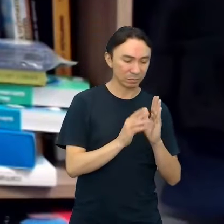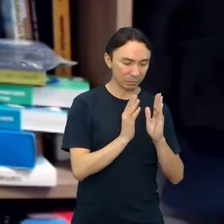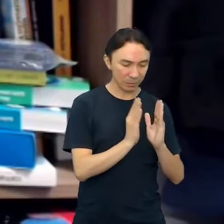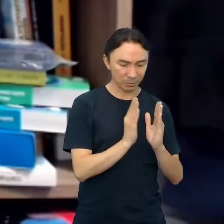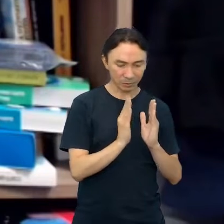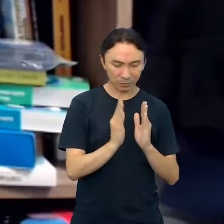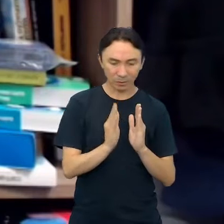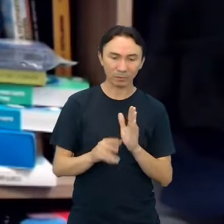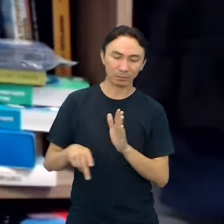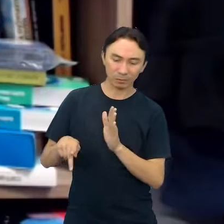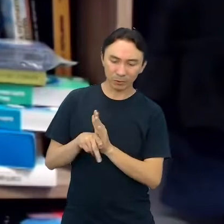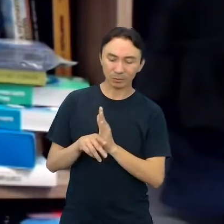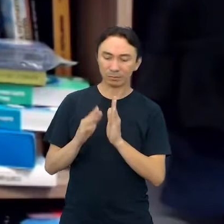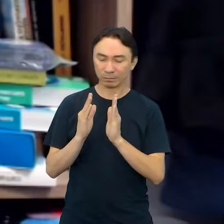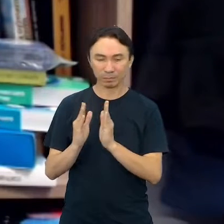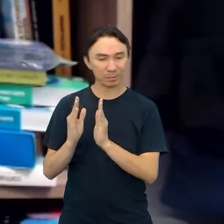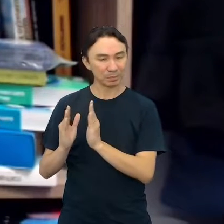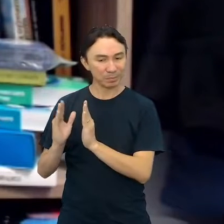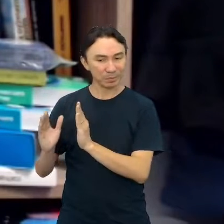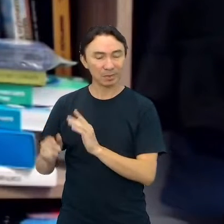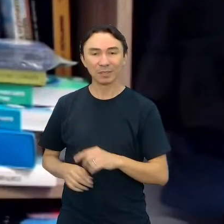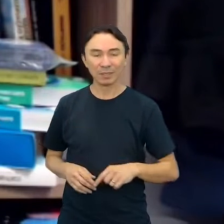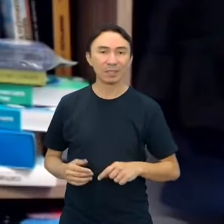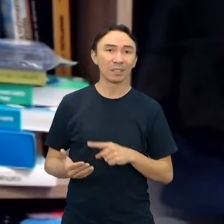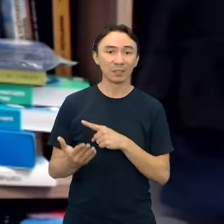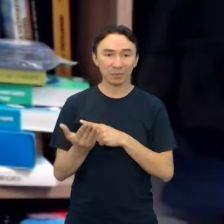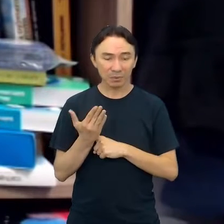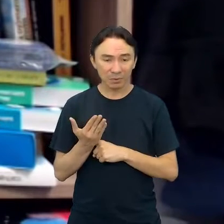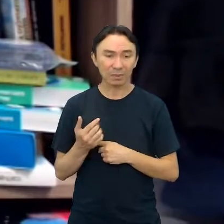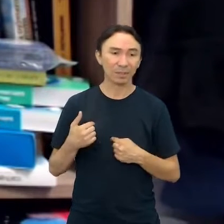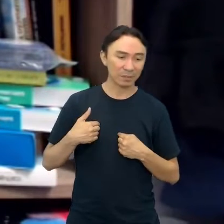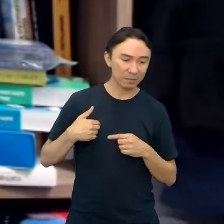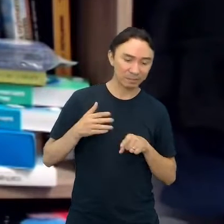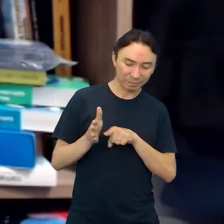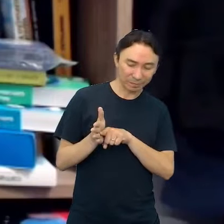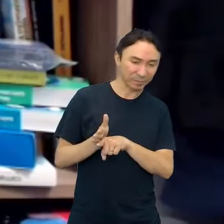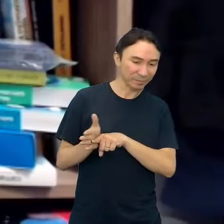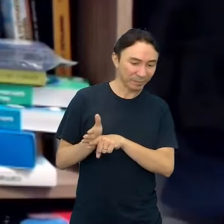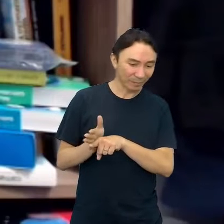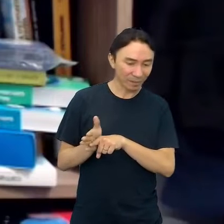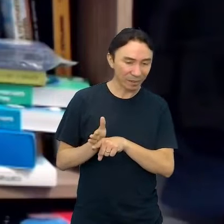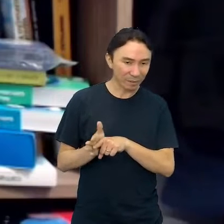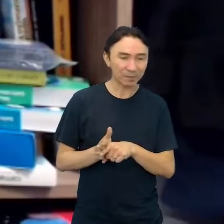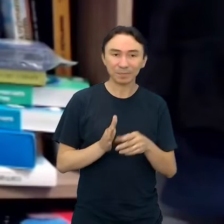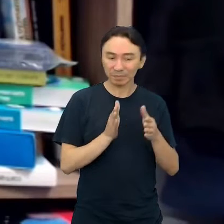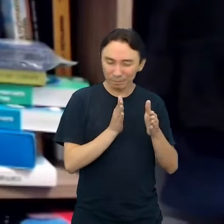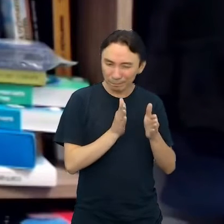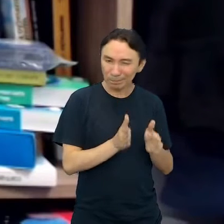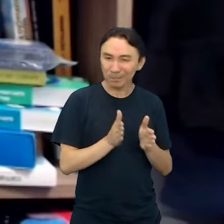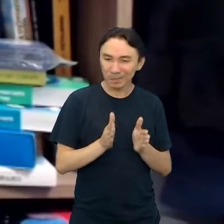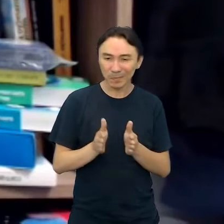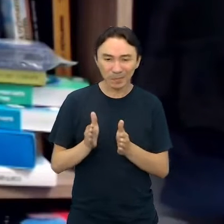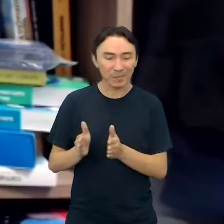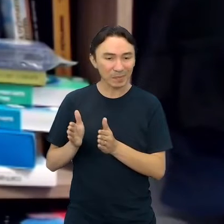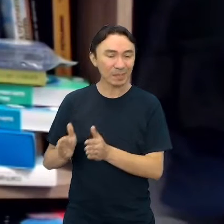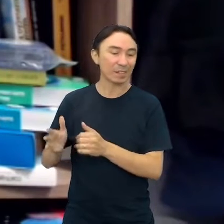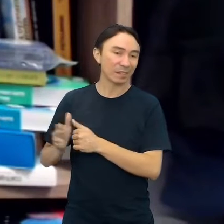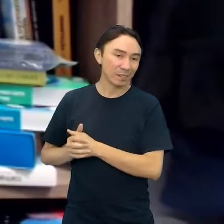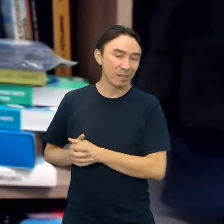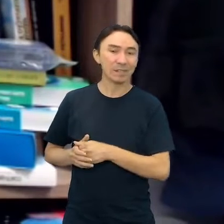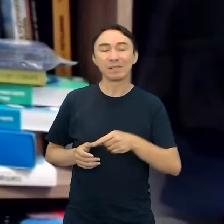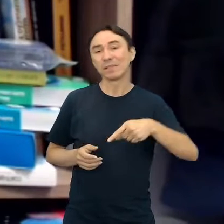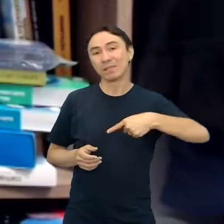aqui o nosso processo aí de pesquisa e procura do nosso material